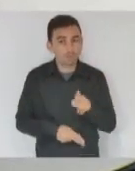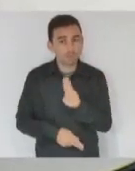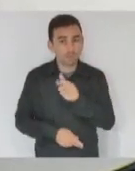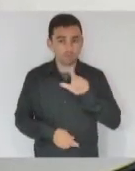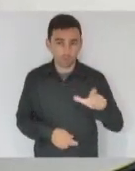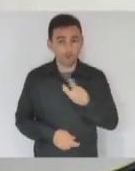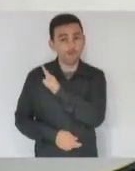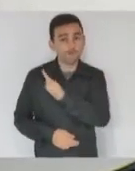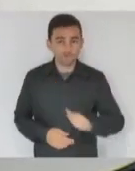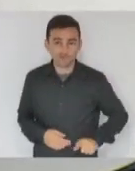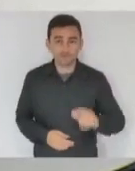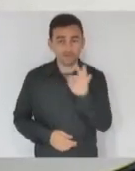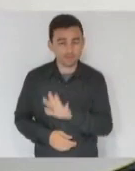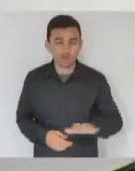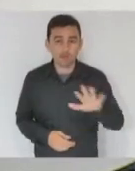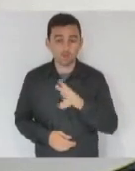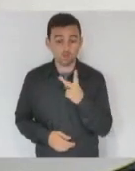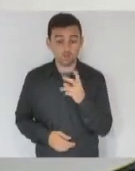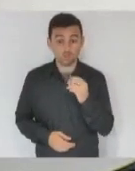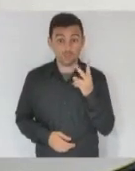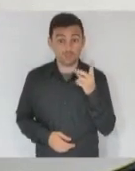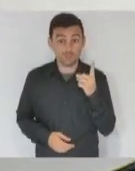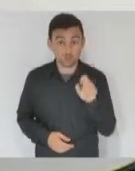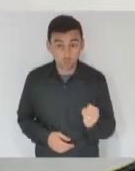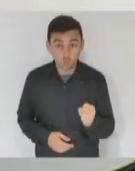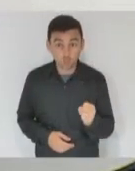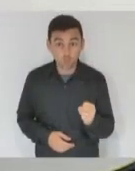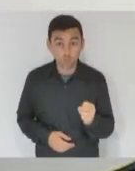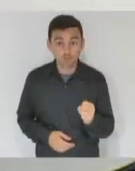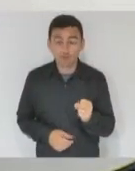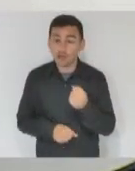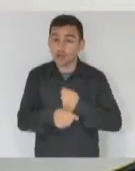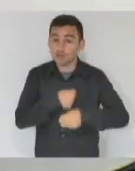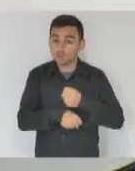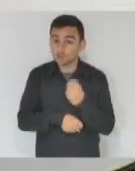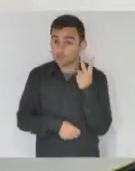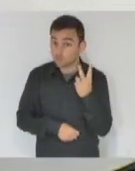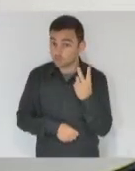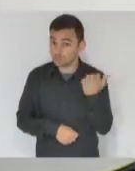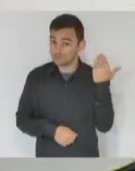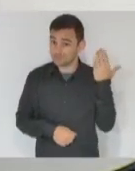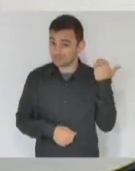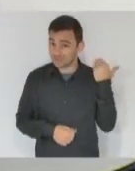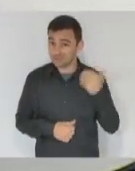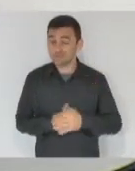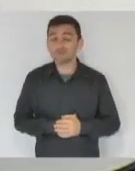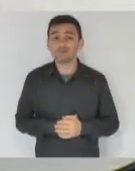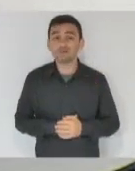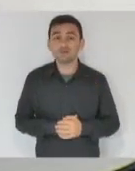federal, em 2018, 2 anos atrás, disponibilizou